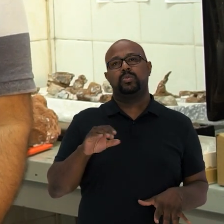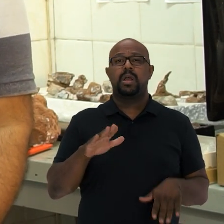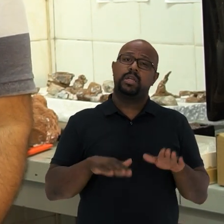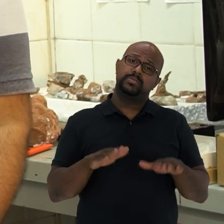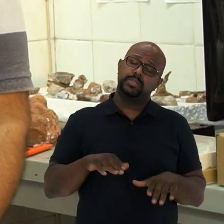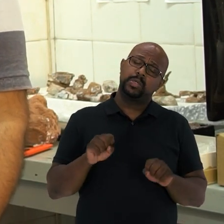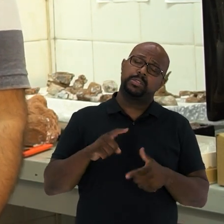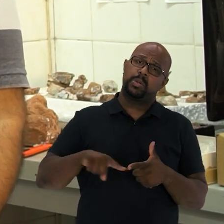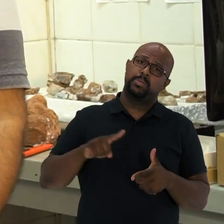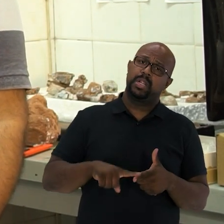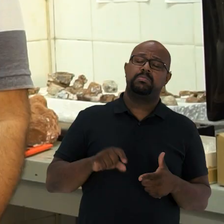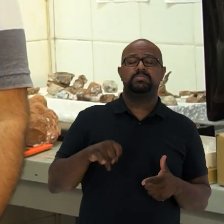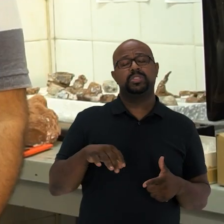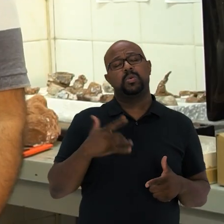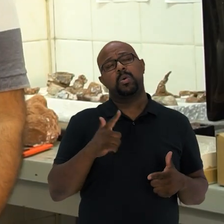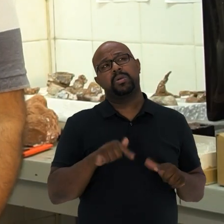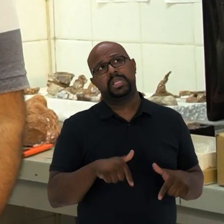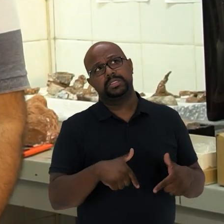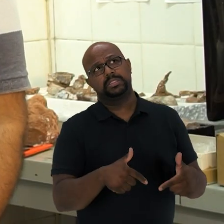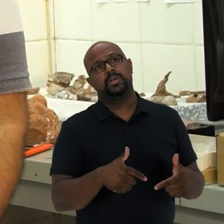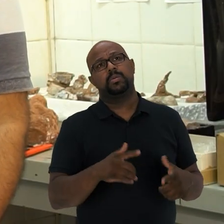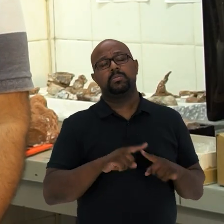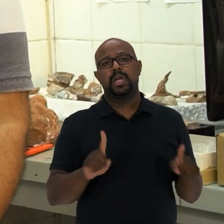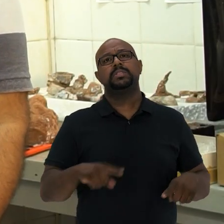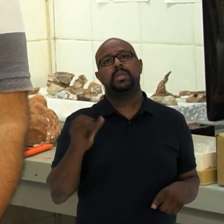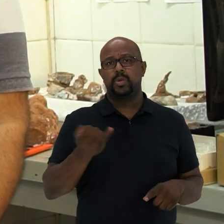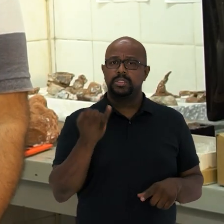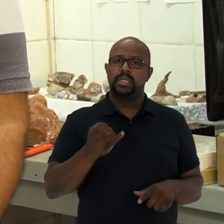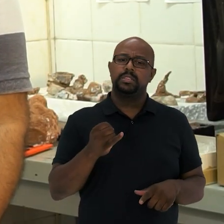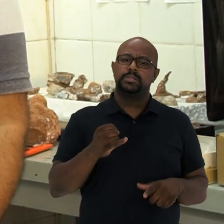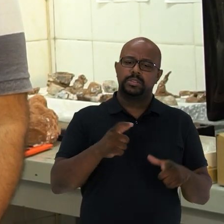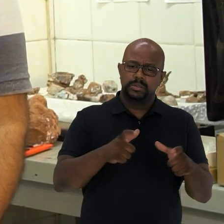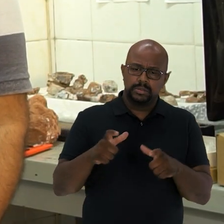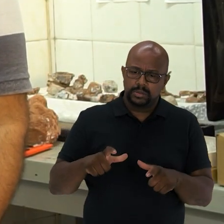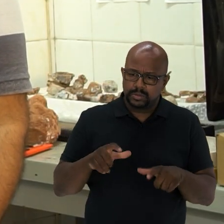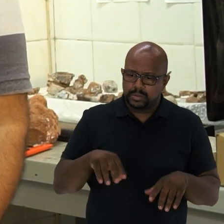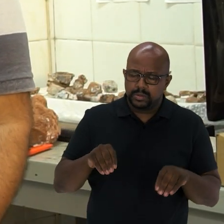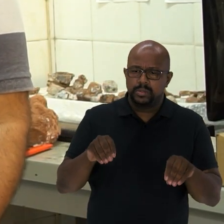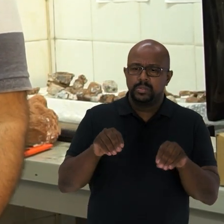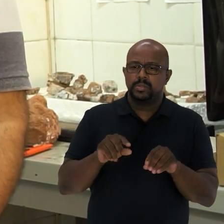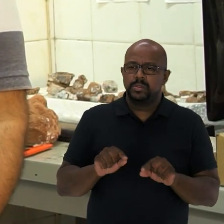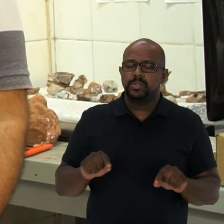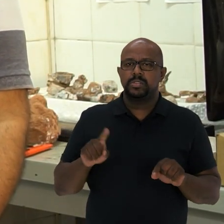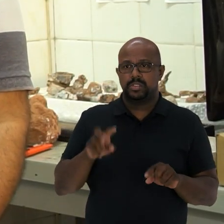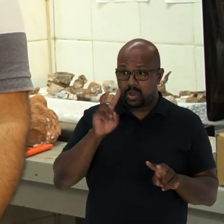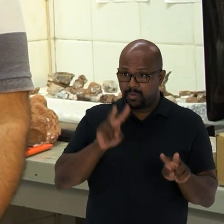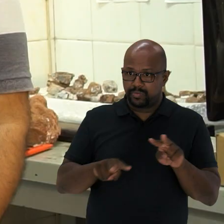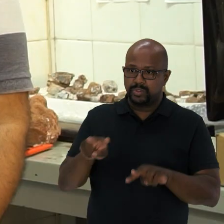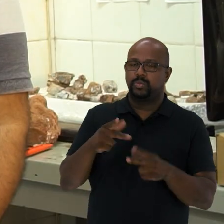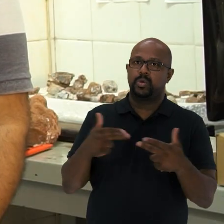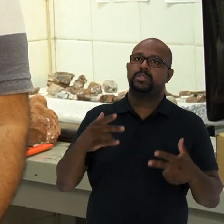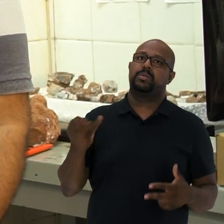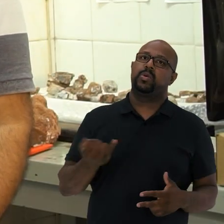Às vezes pode ter tido algum problema, não uma ou outra ação, né? Mas o importante é que os fósseis hoje, né, eles são